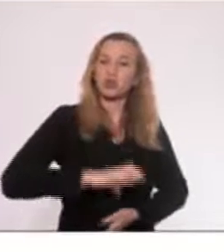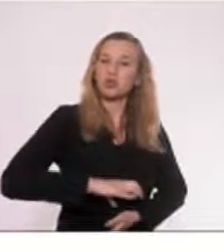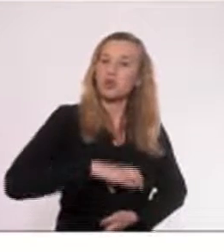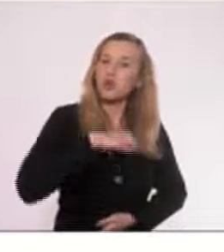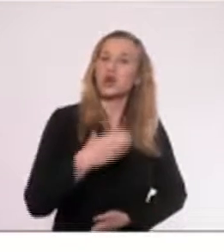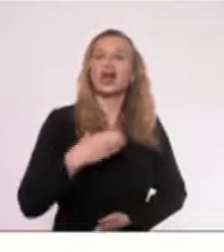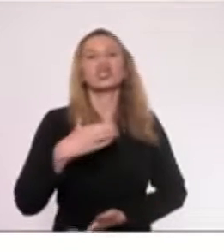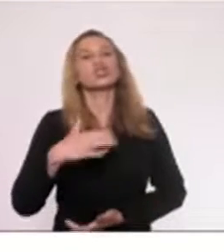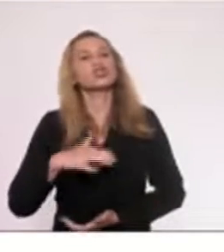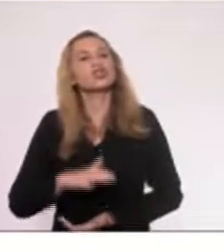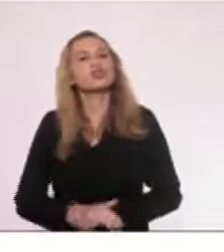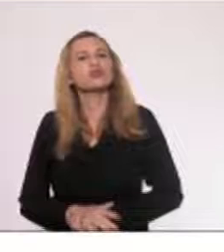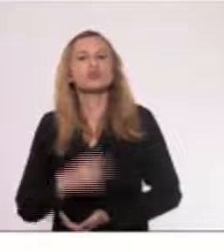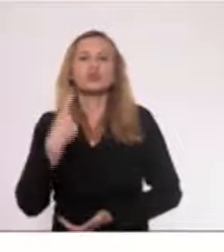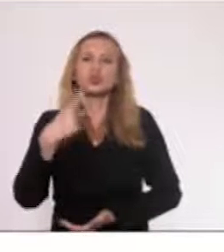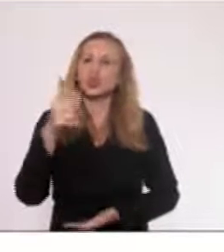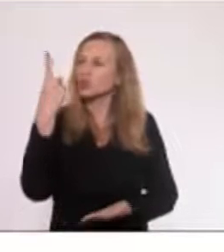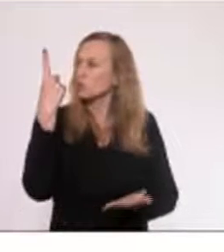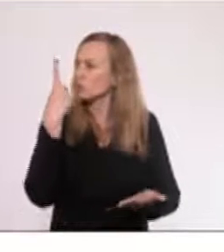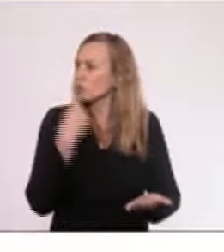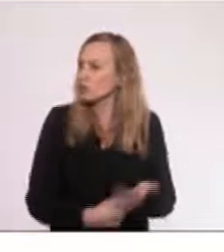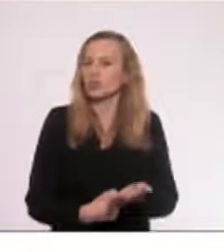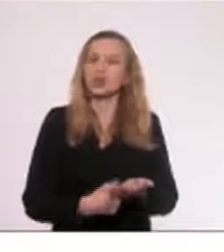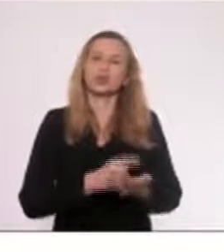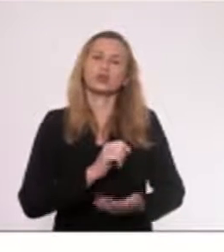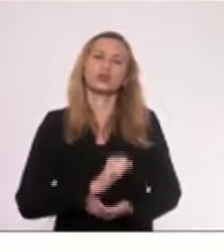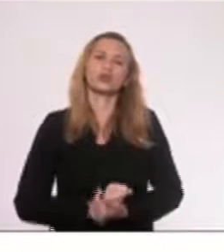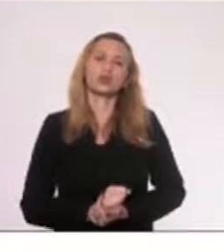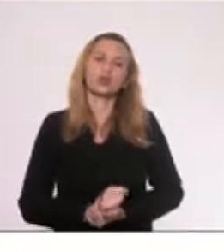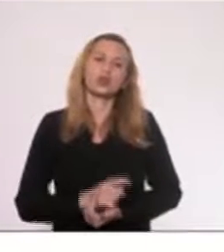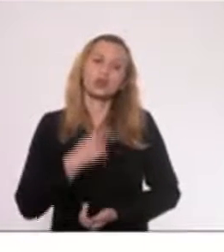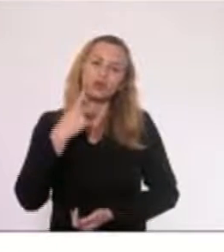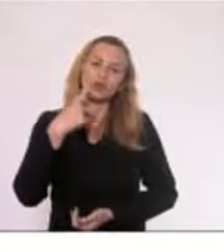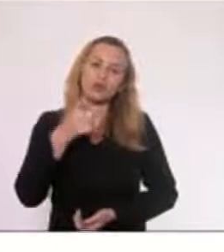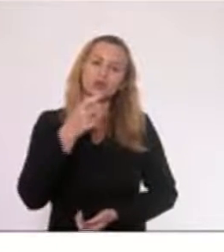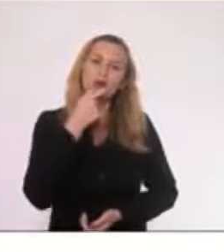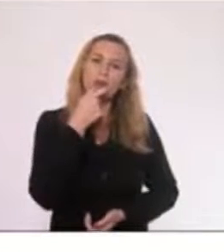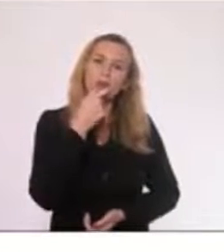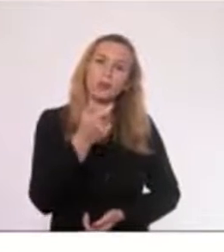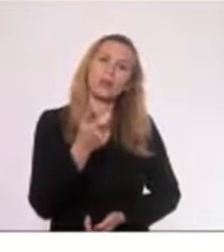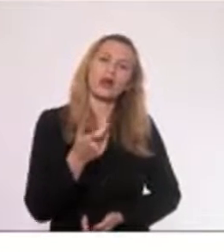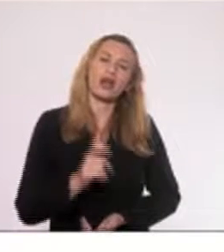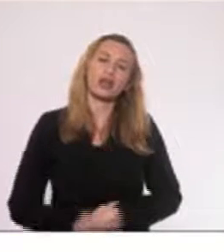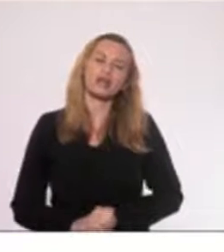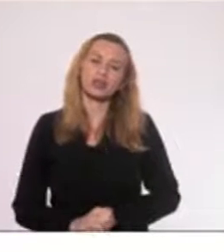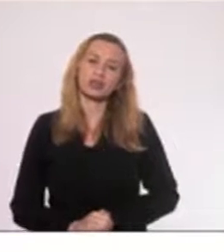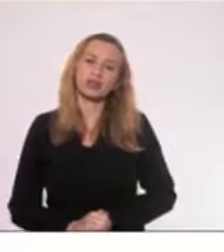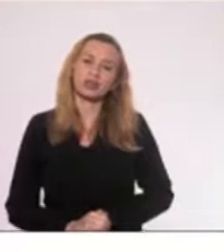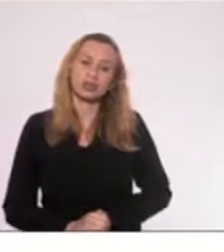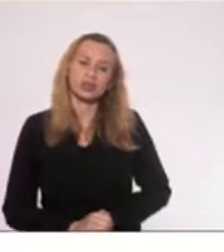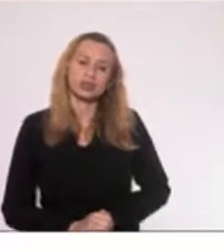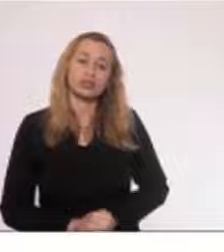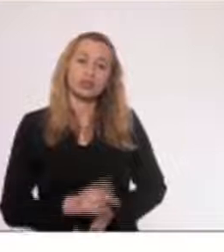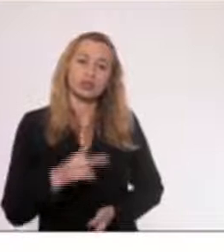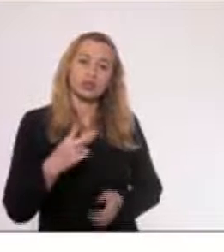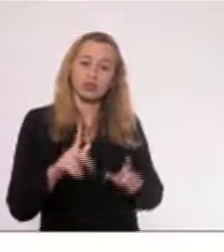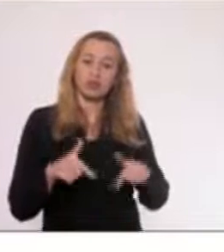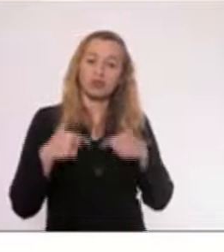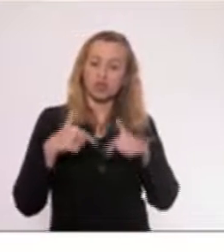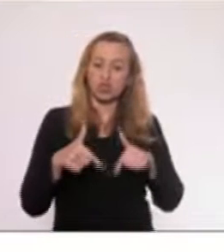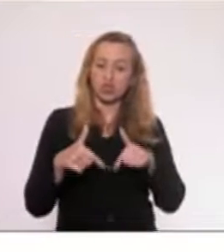coragem, com o seu compromisso, com a sua palavra e com o gesto que Vossa